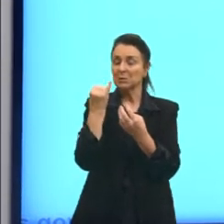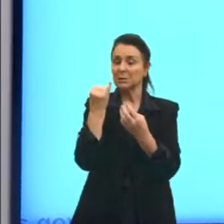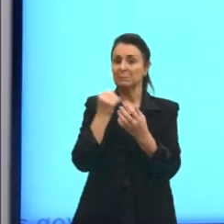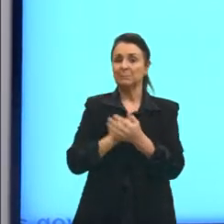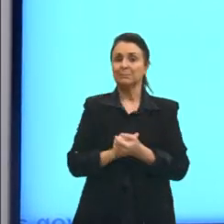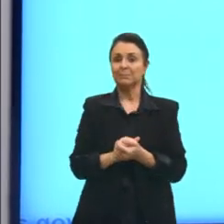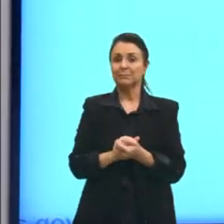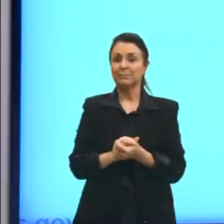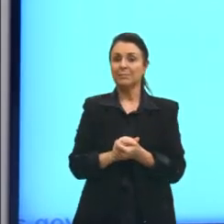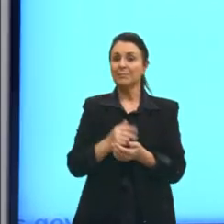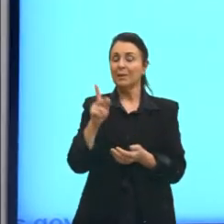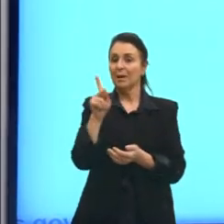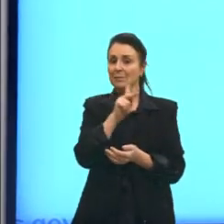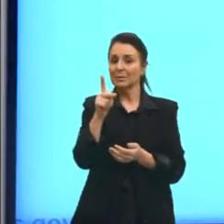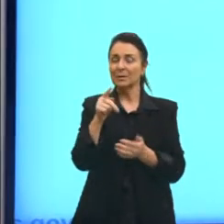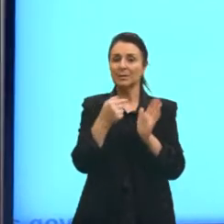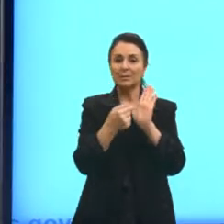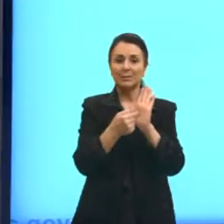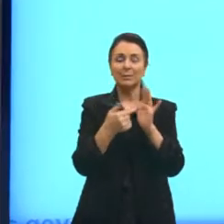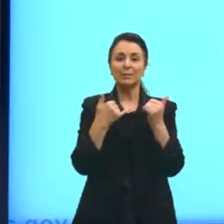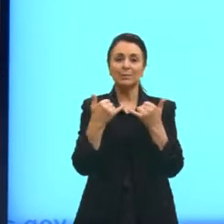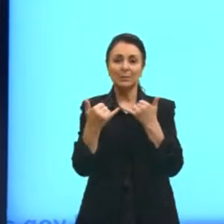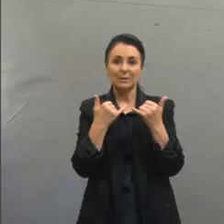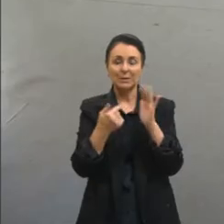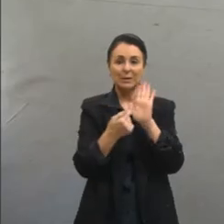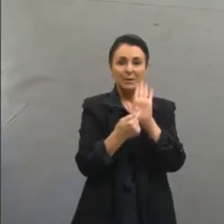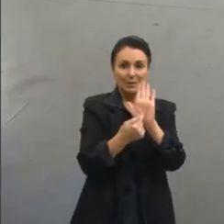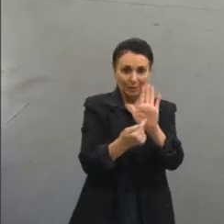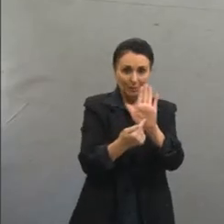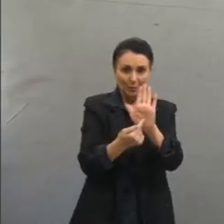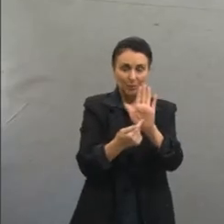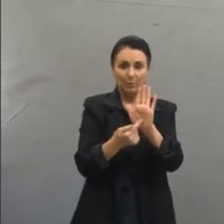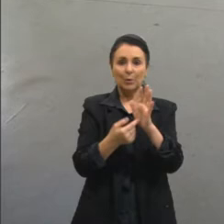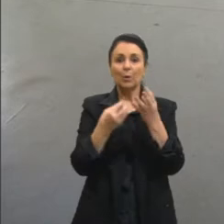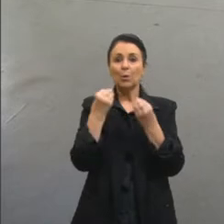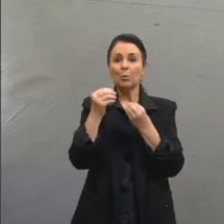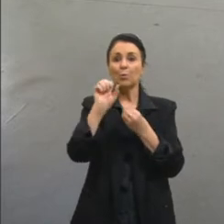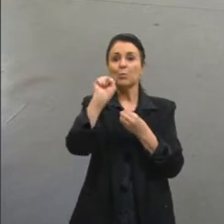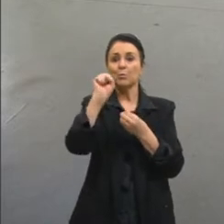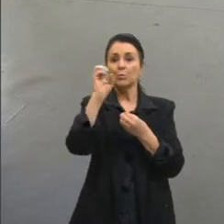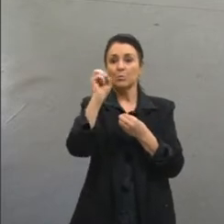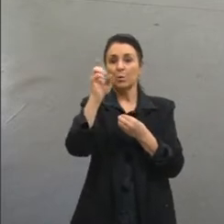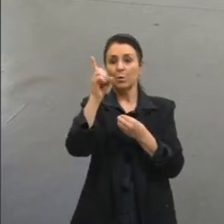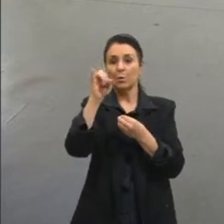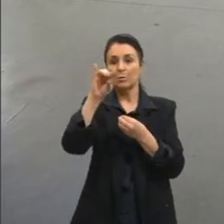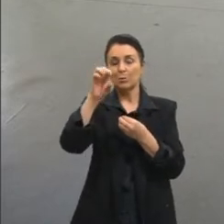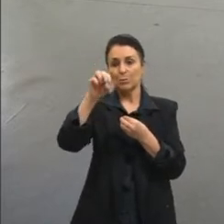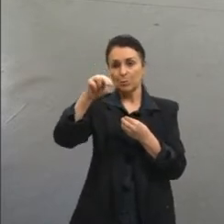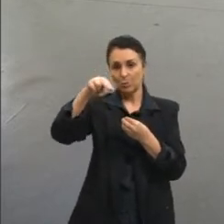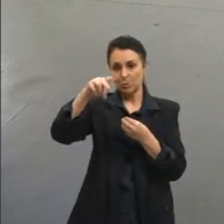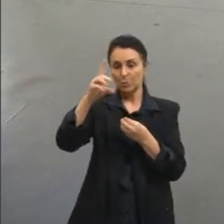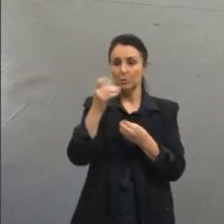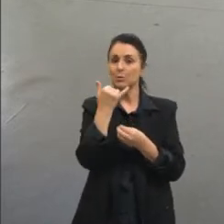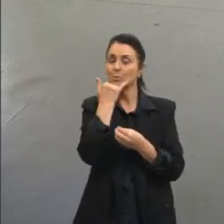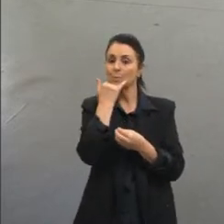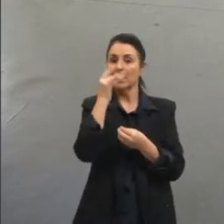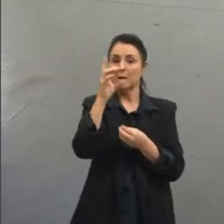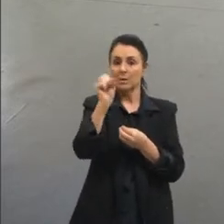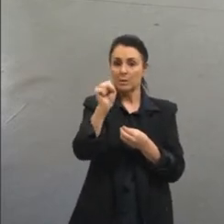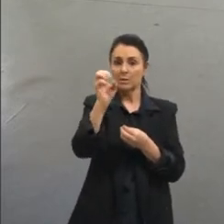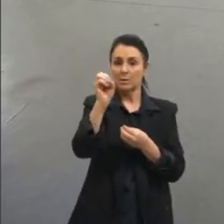aqui eu trouxe um exemplo esse exemplo apresenta como que o sódio né Eu trouxe o n a ele é